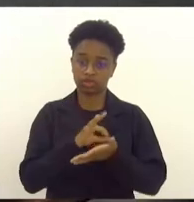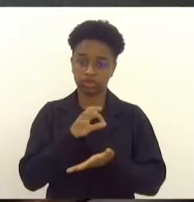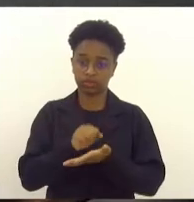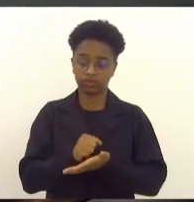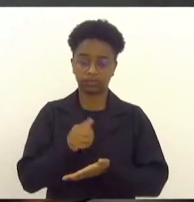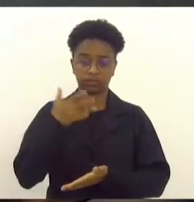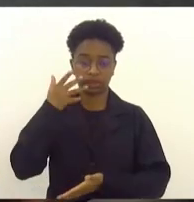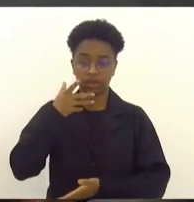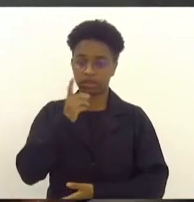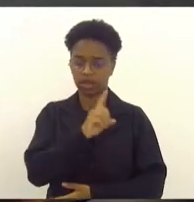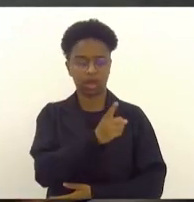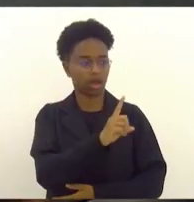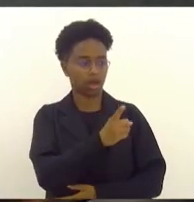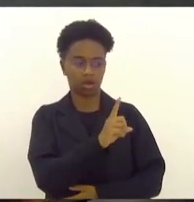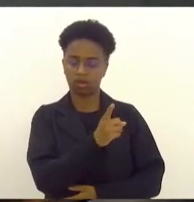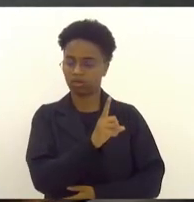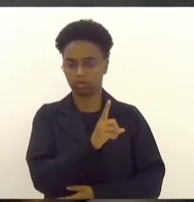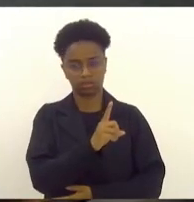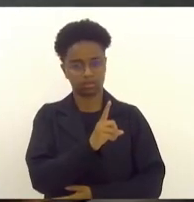favor